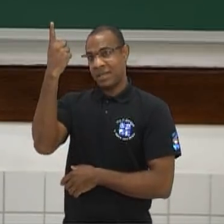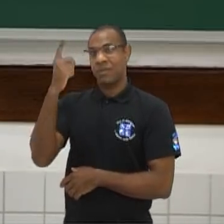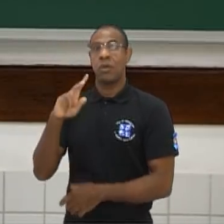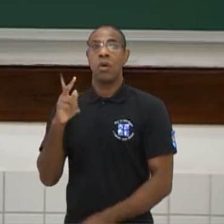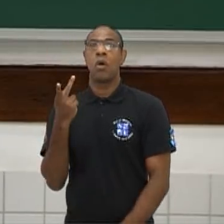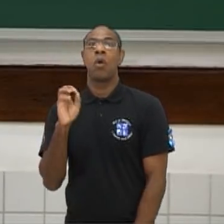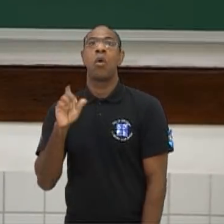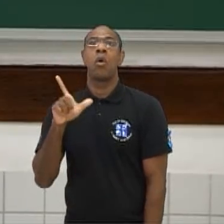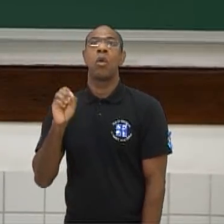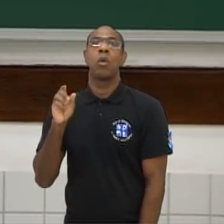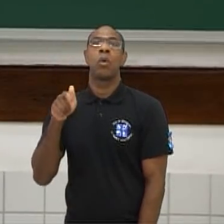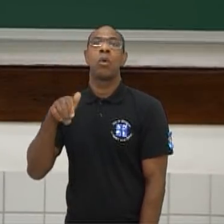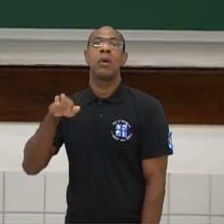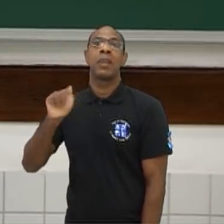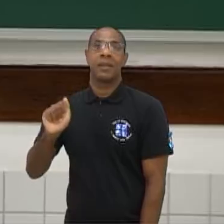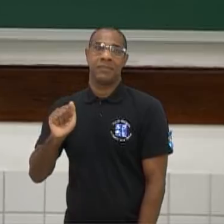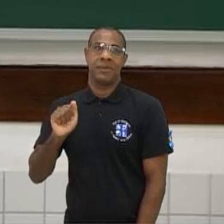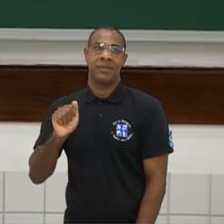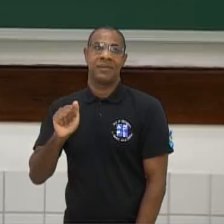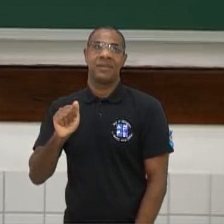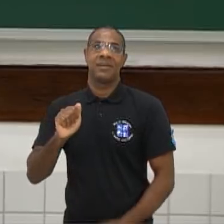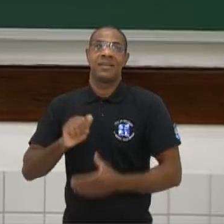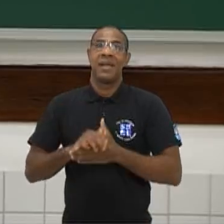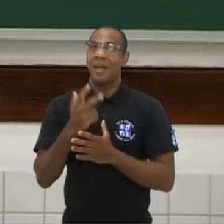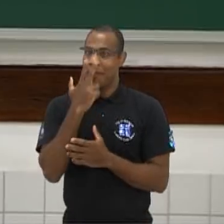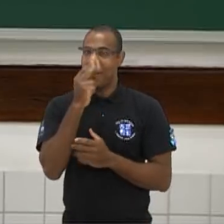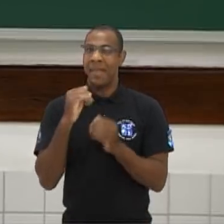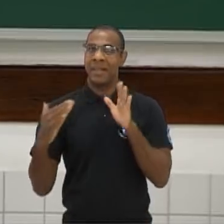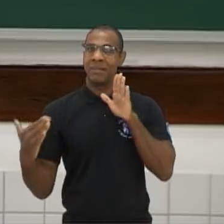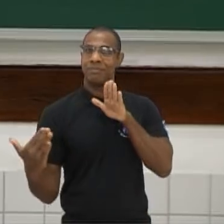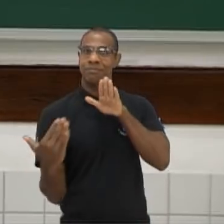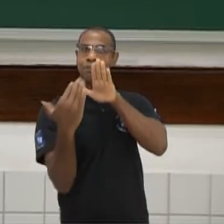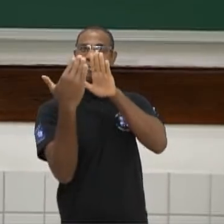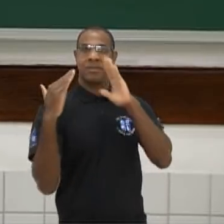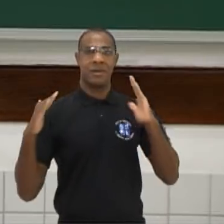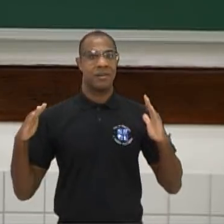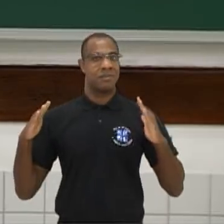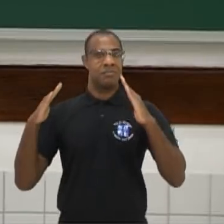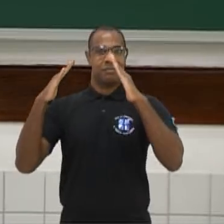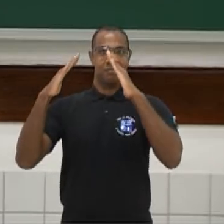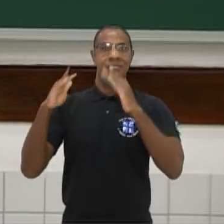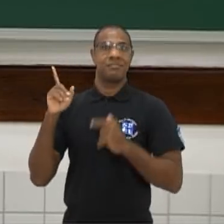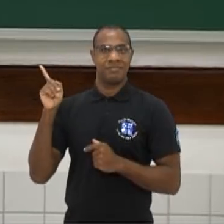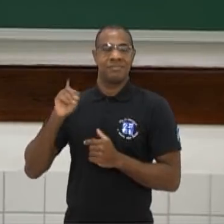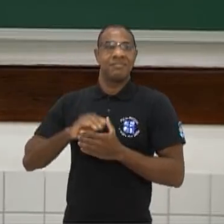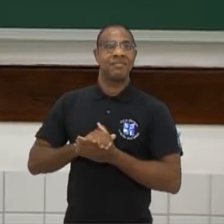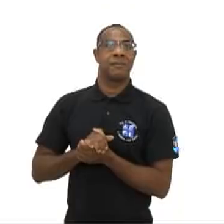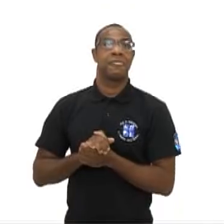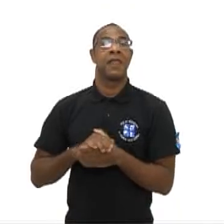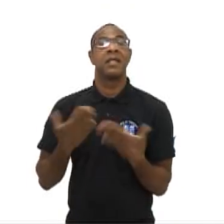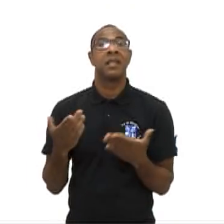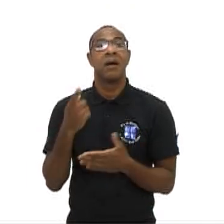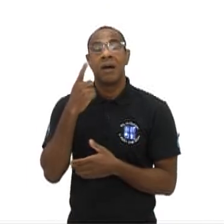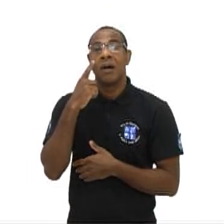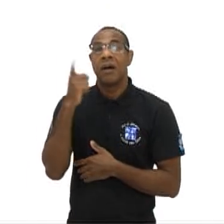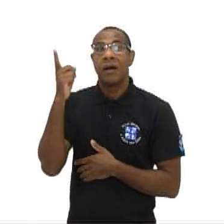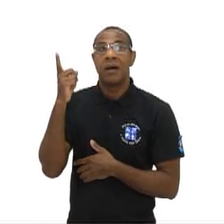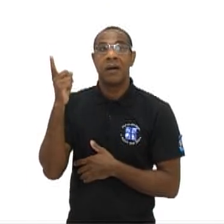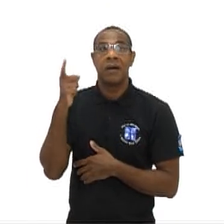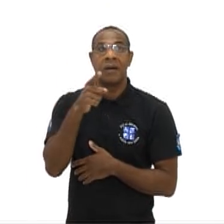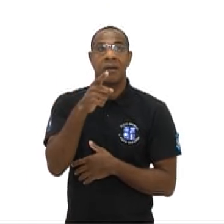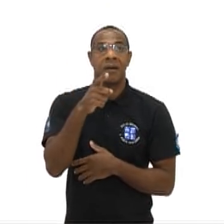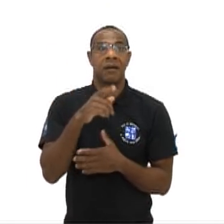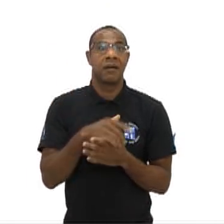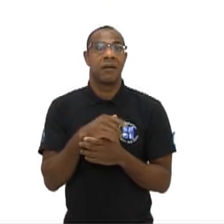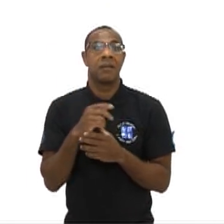E, gente, é relativamente simples de você fazer um contexto desse. Com plástico você consegue estar fazendo. Então, isso e durex, ó, você